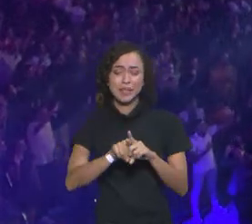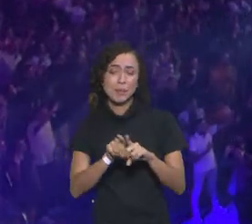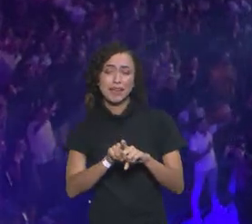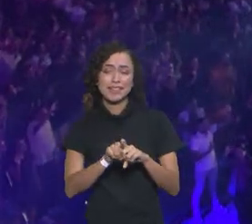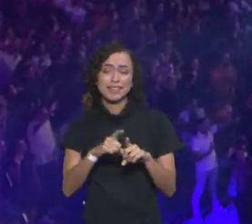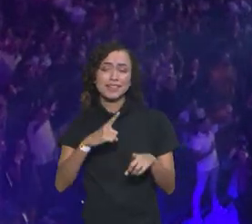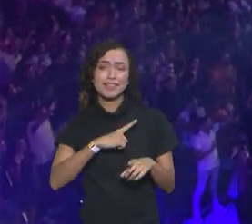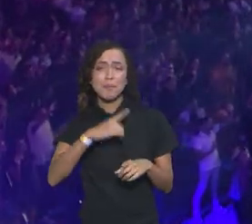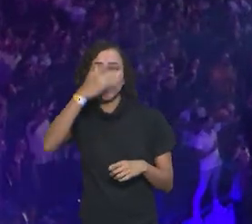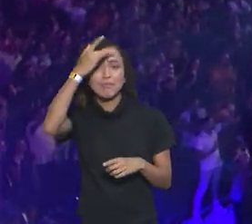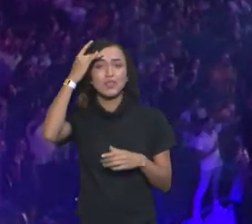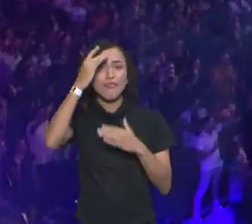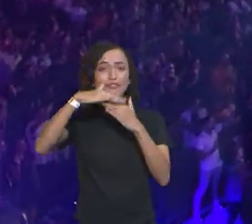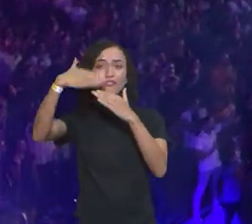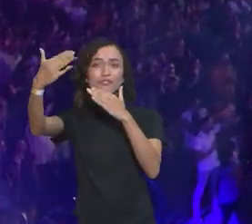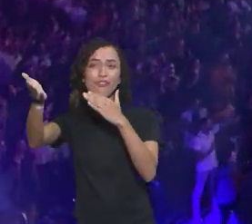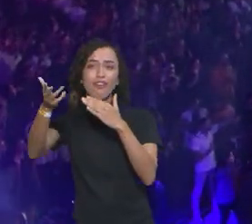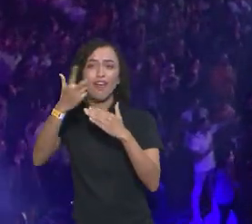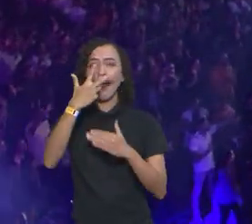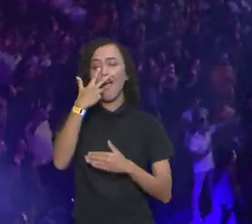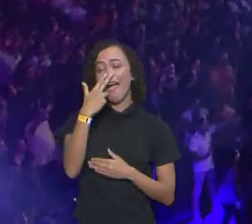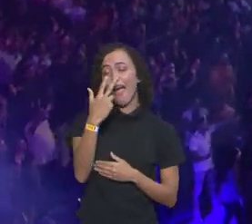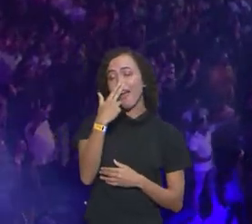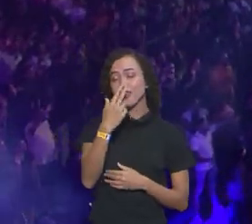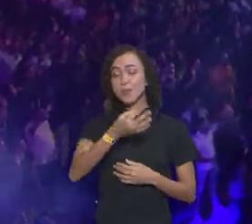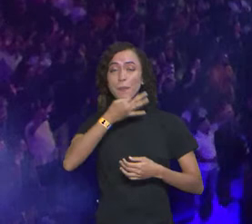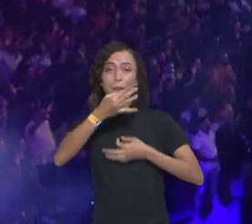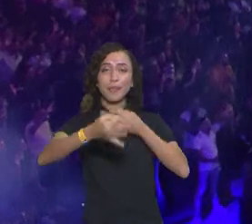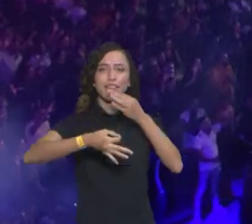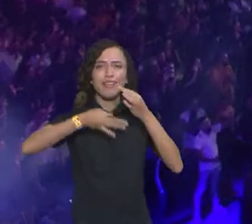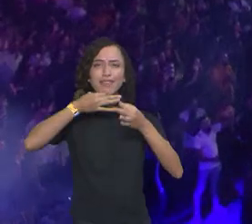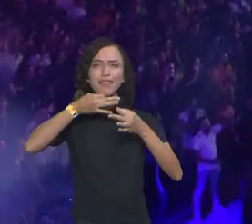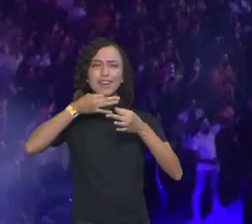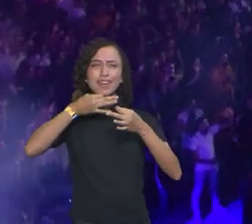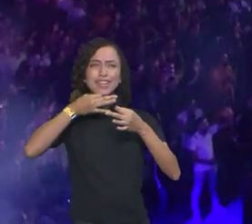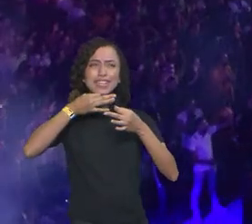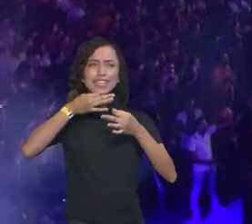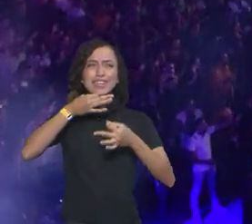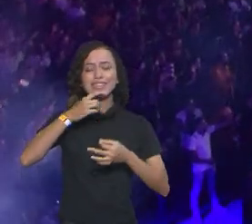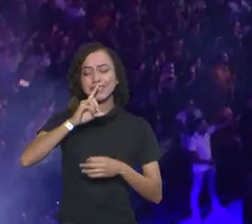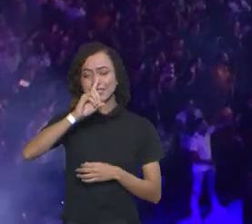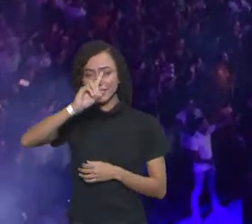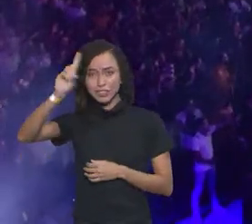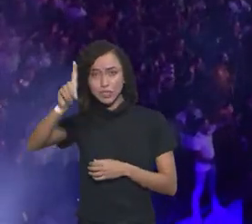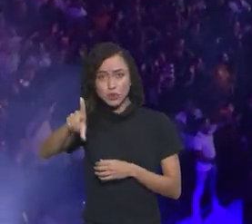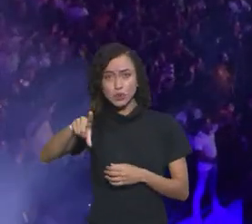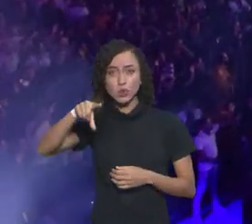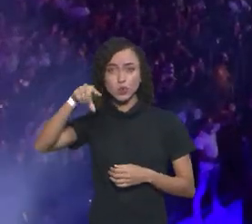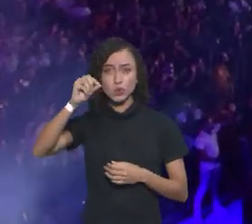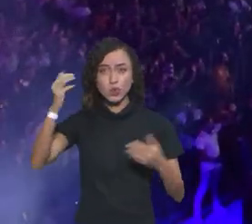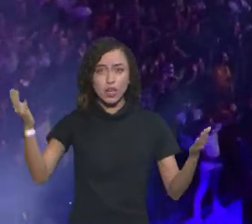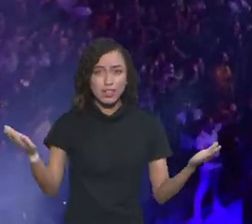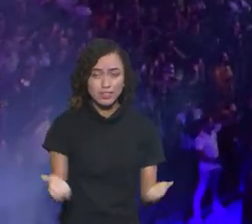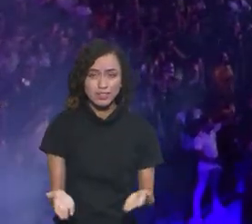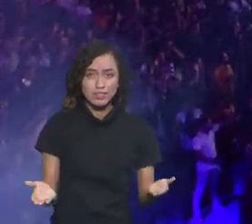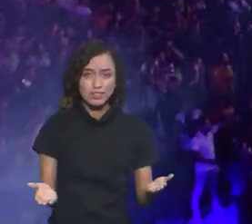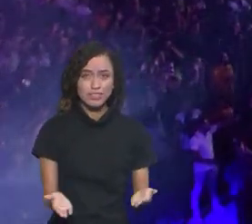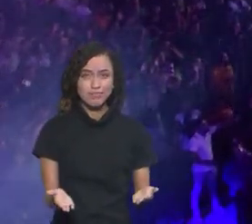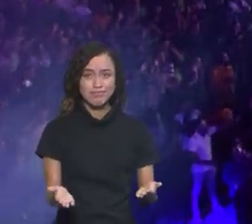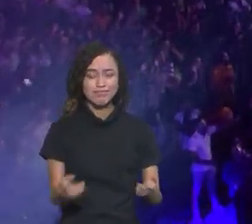não é de fora para dentro de dentro para fora e Deus te colocou aqui de propósito por causa de um